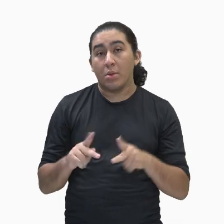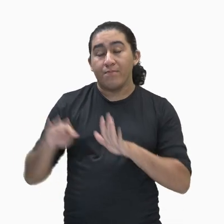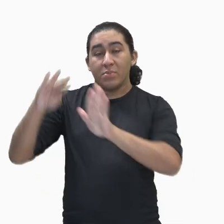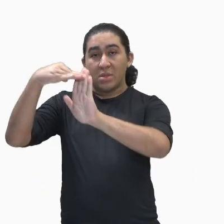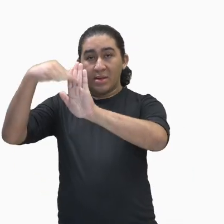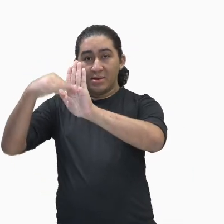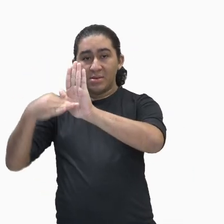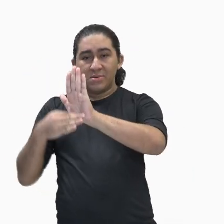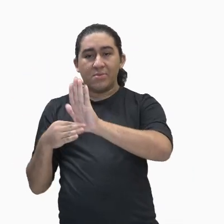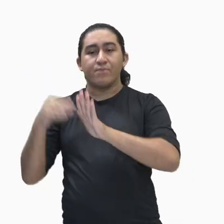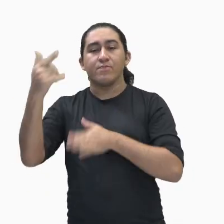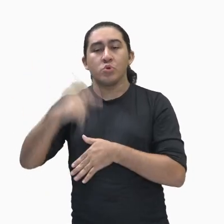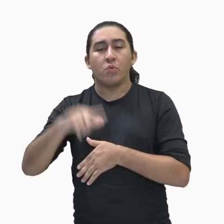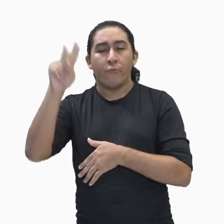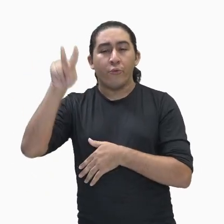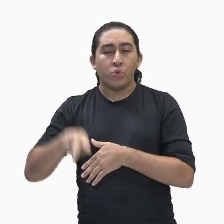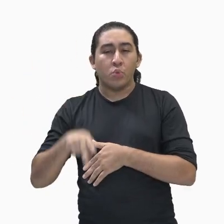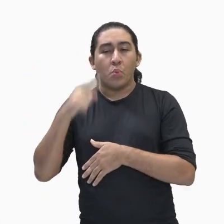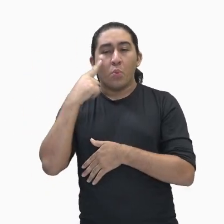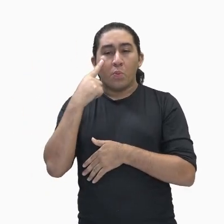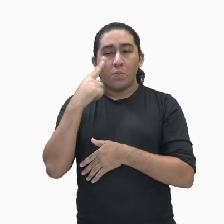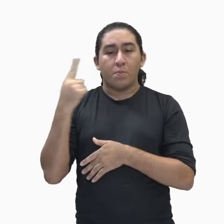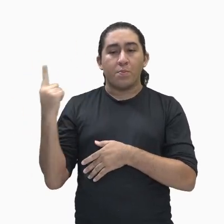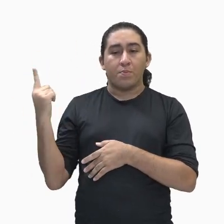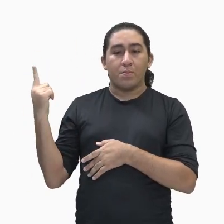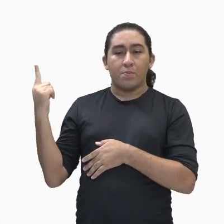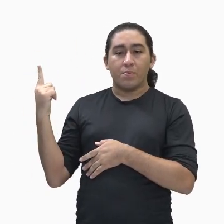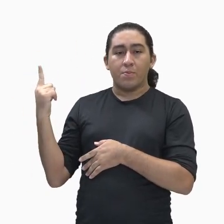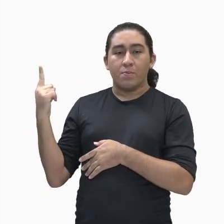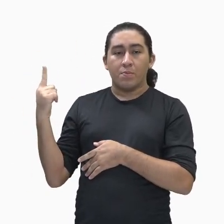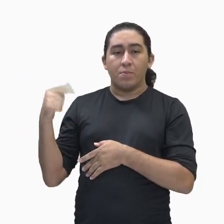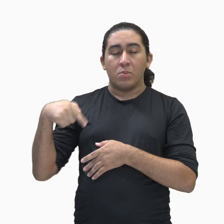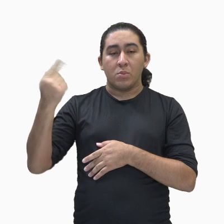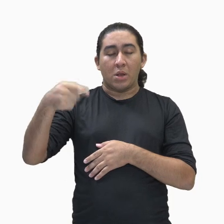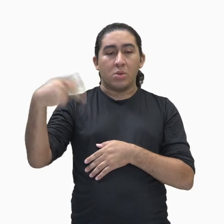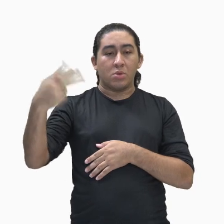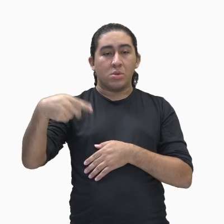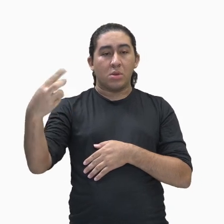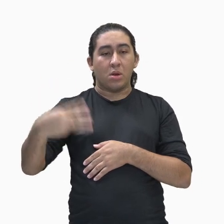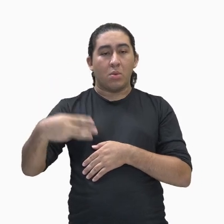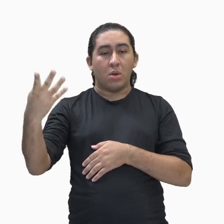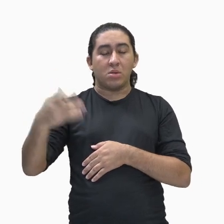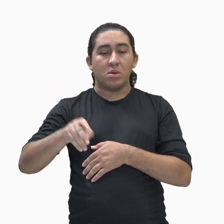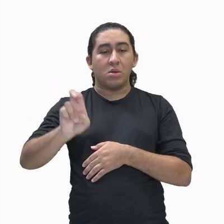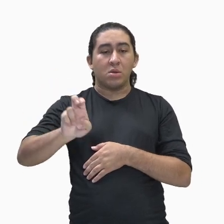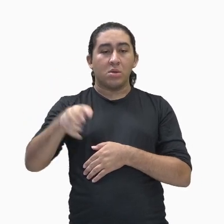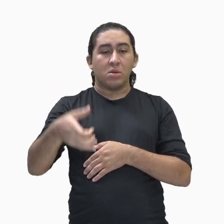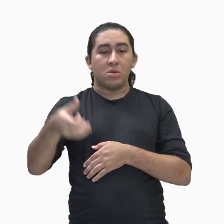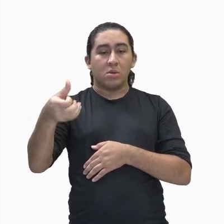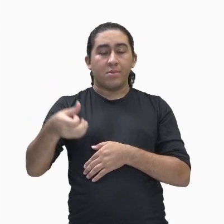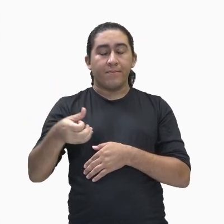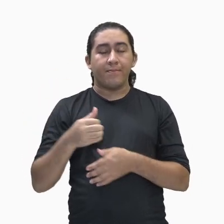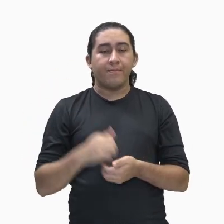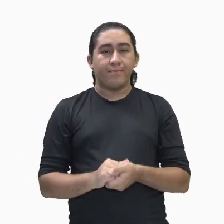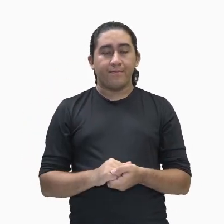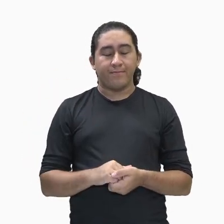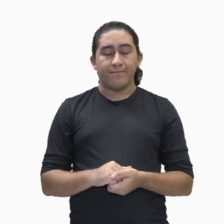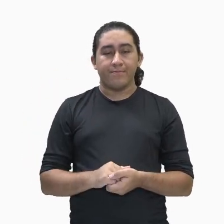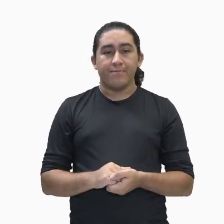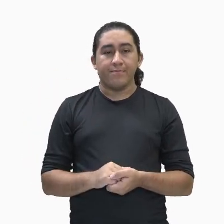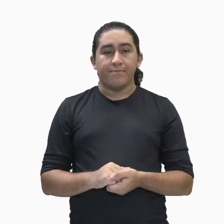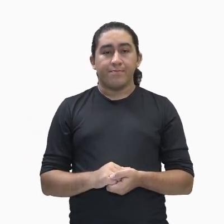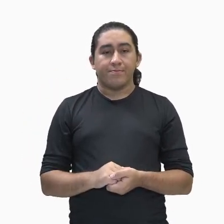irmã, minha sister, certo? Então, as palavras também são abreviadas no dia a dia, né? Na linguagem informal, no dia a